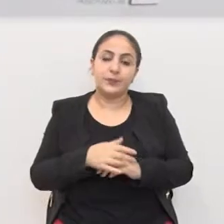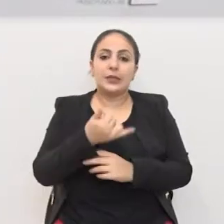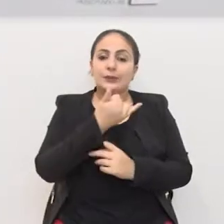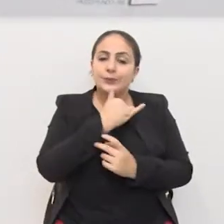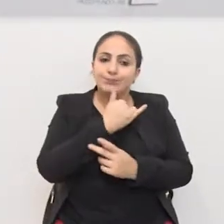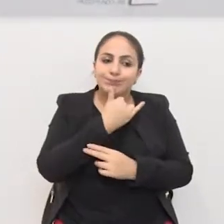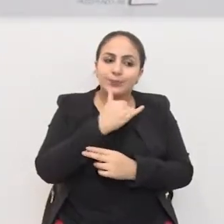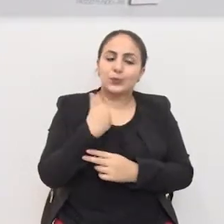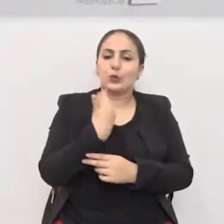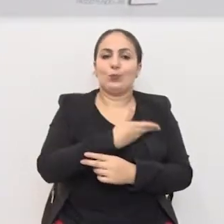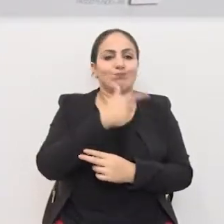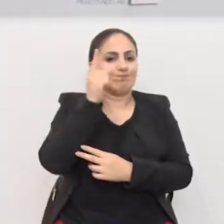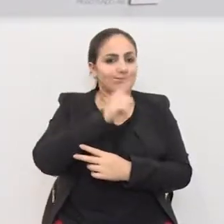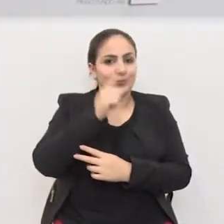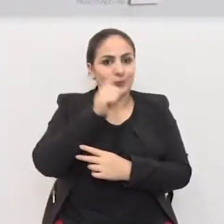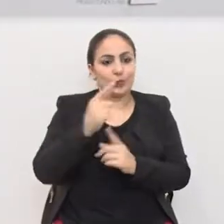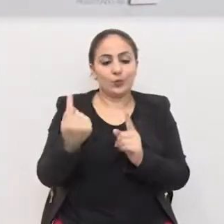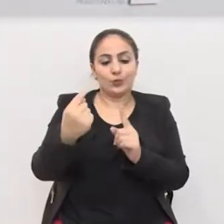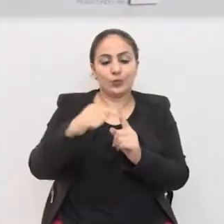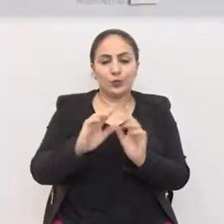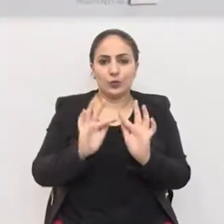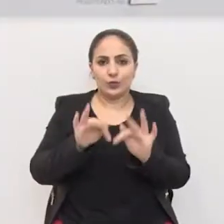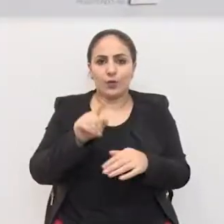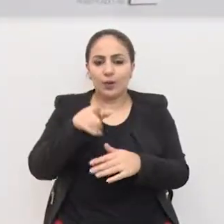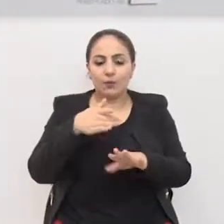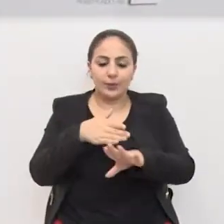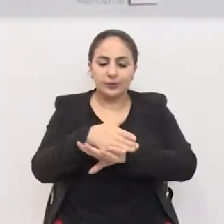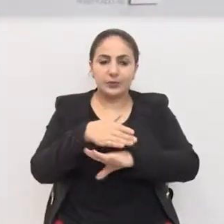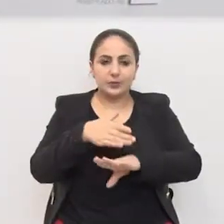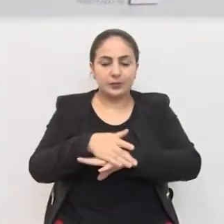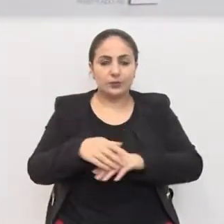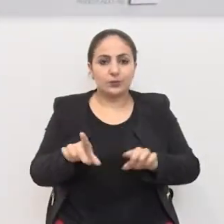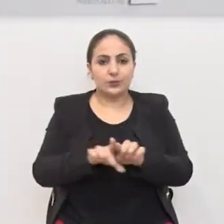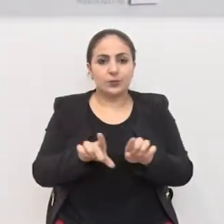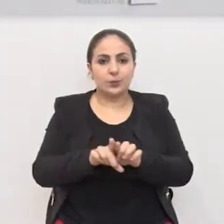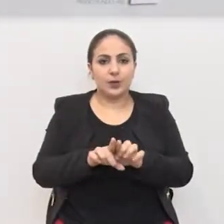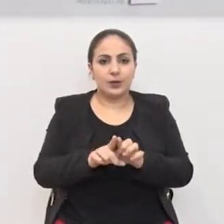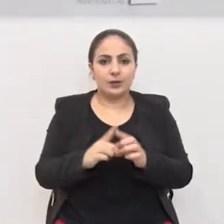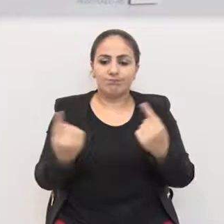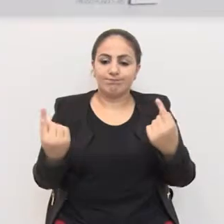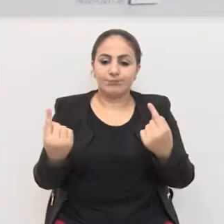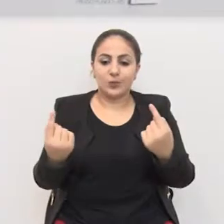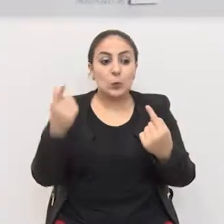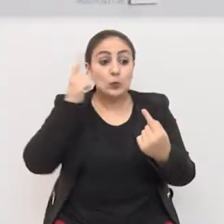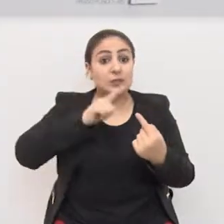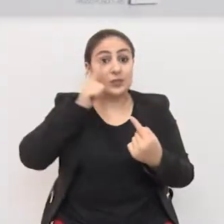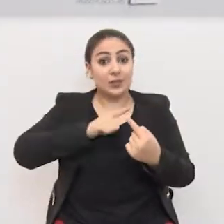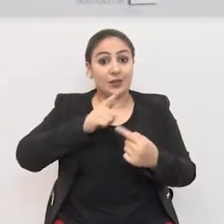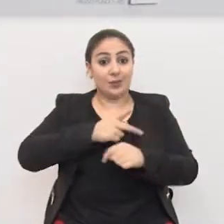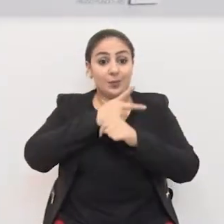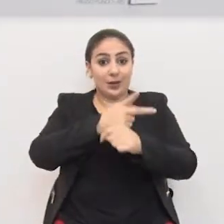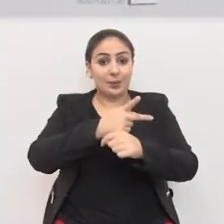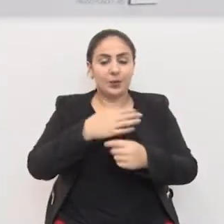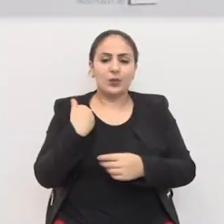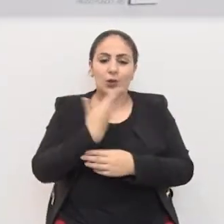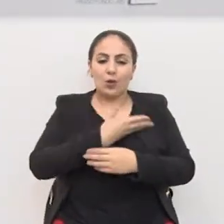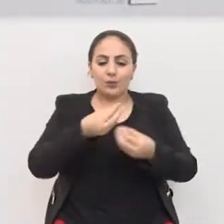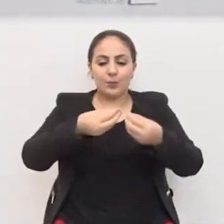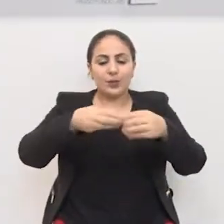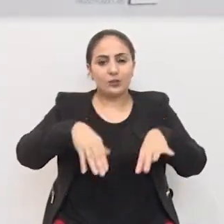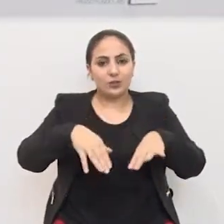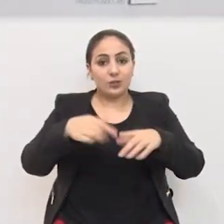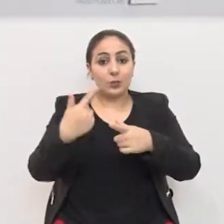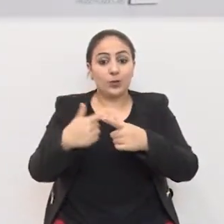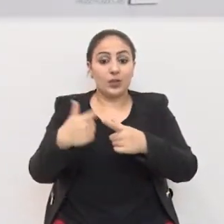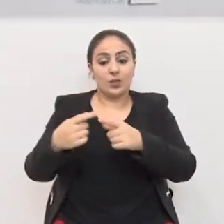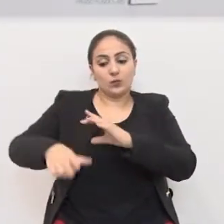não fomos coroados, né, com o nosso objetivo final, que era o acesso e que era a disputa do título, e a gente acaba sendo